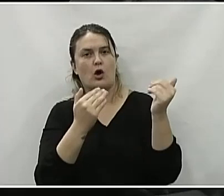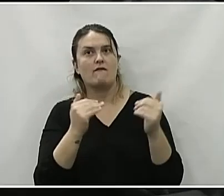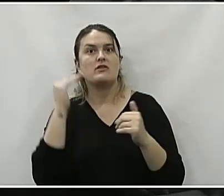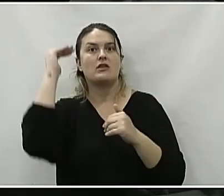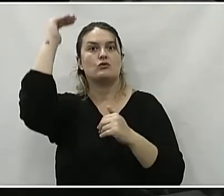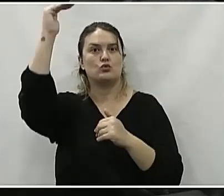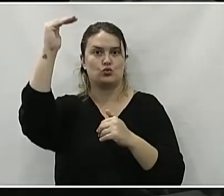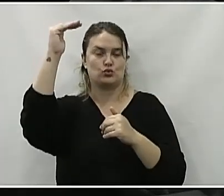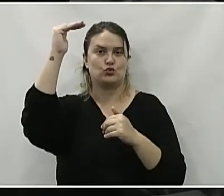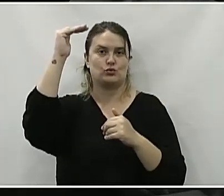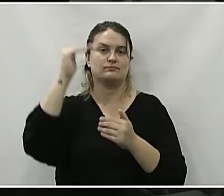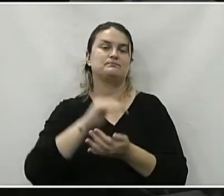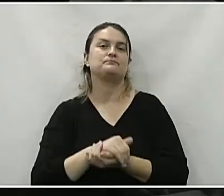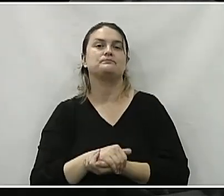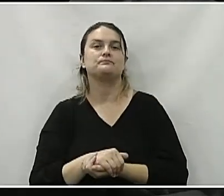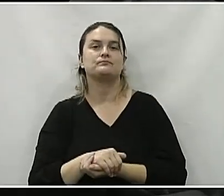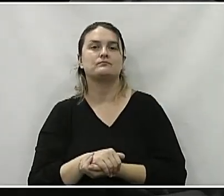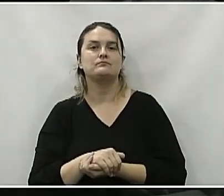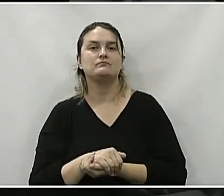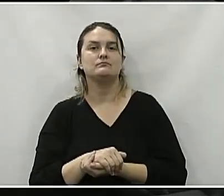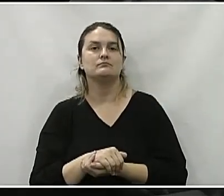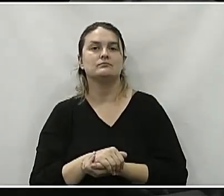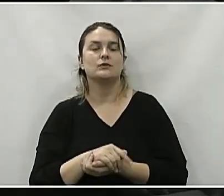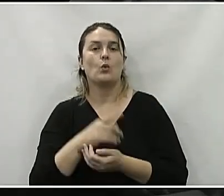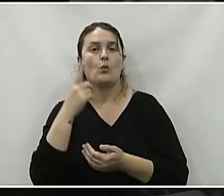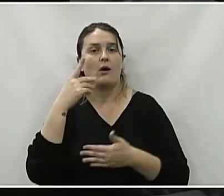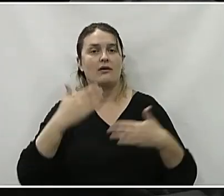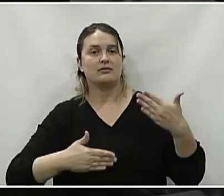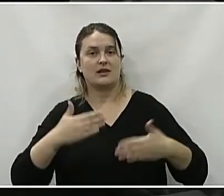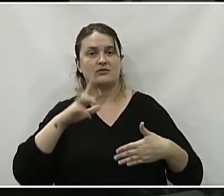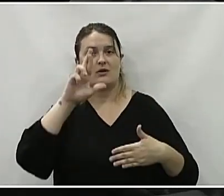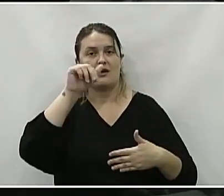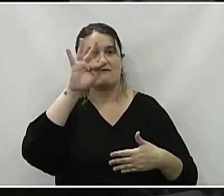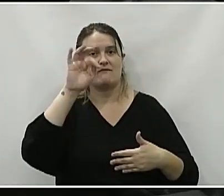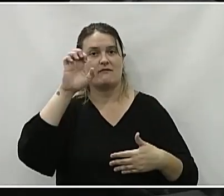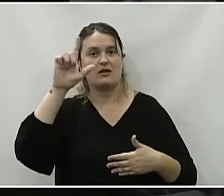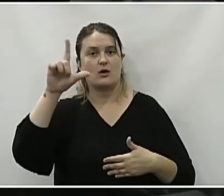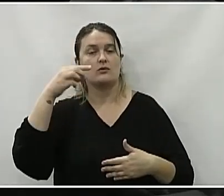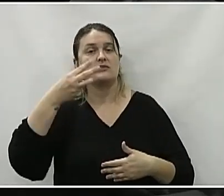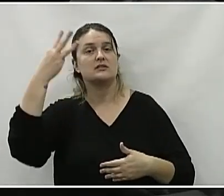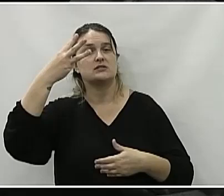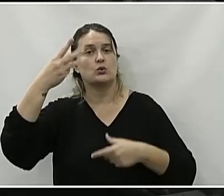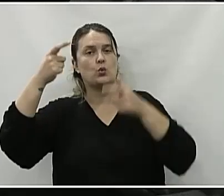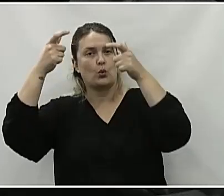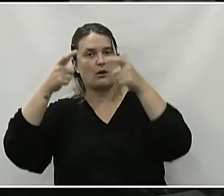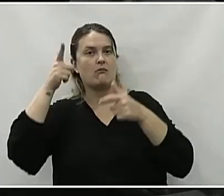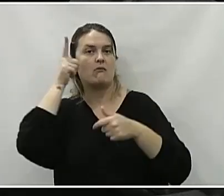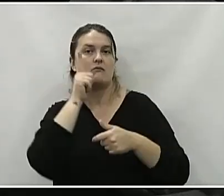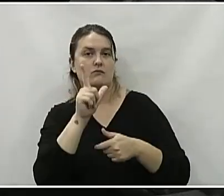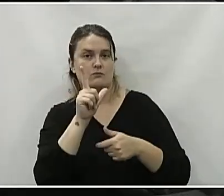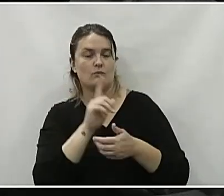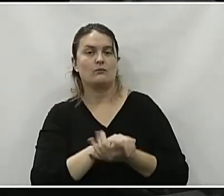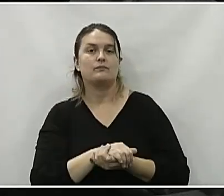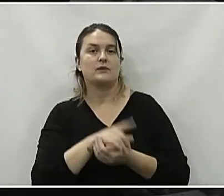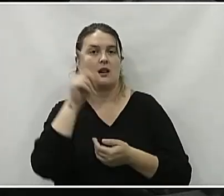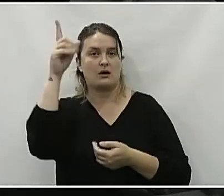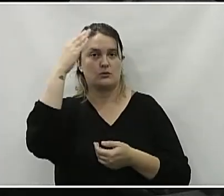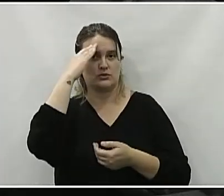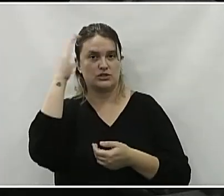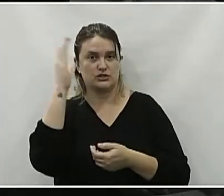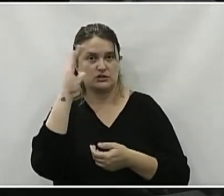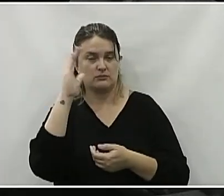Adultos. Né? E no Regional Sul, nós tivemos um atleta, que é o Rafael Gregório, que ficou com a terceira colocação em